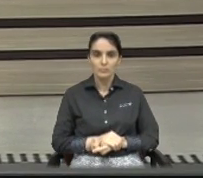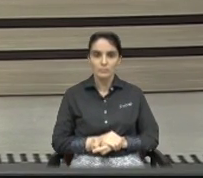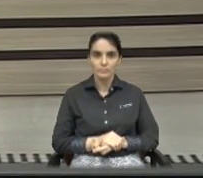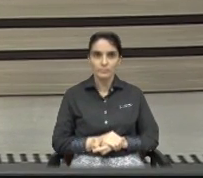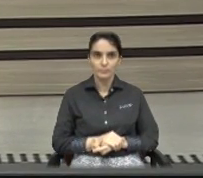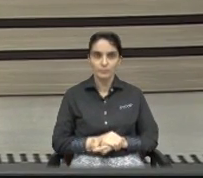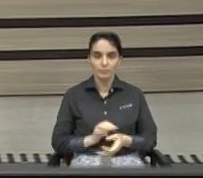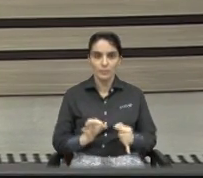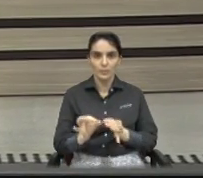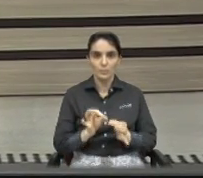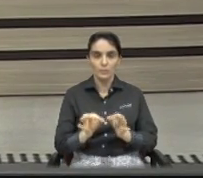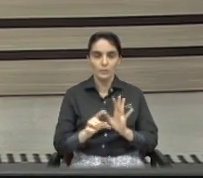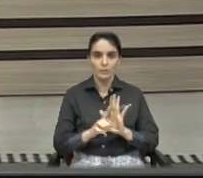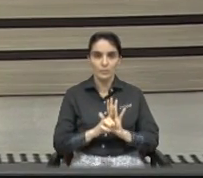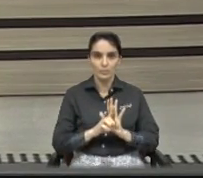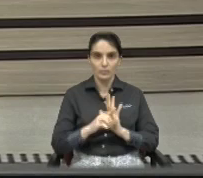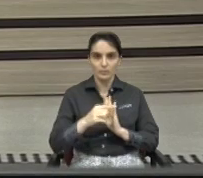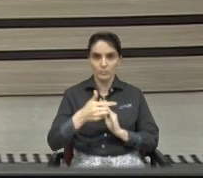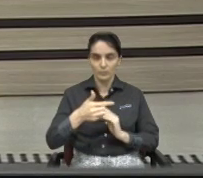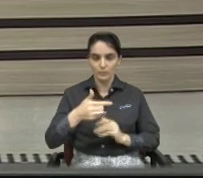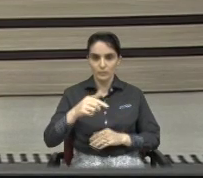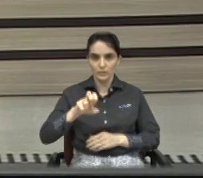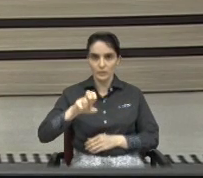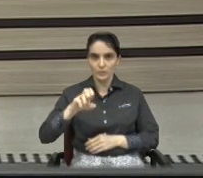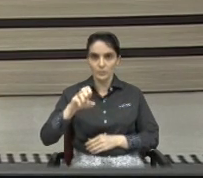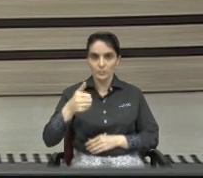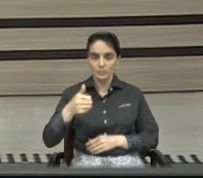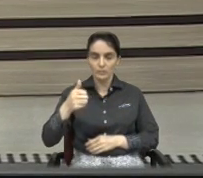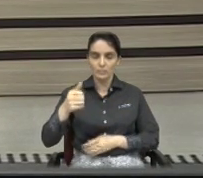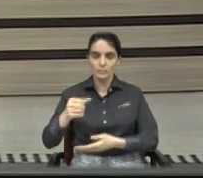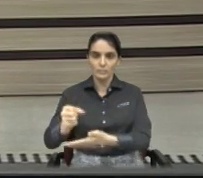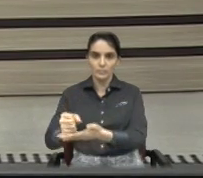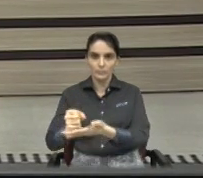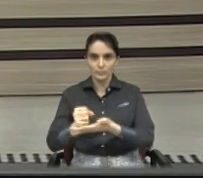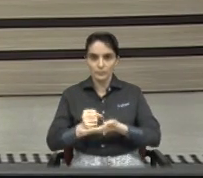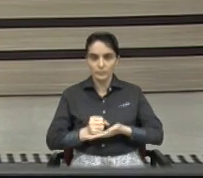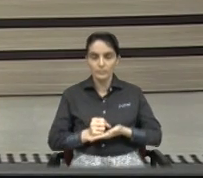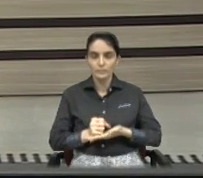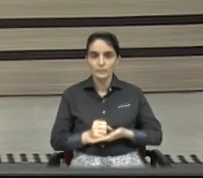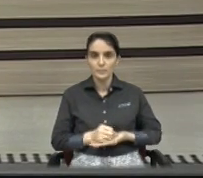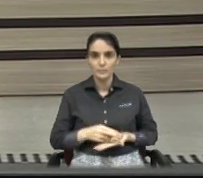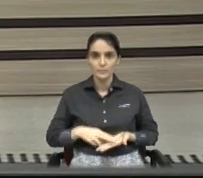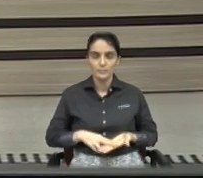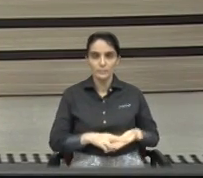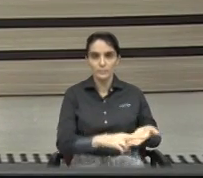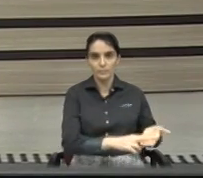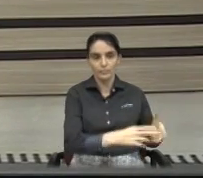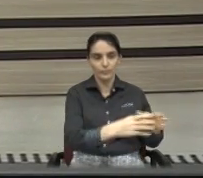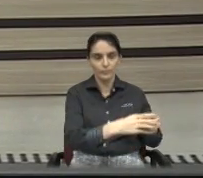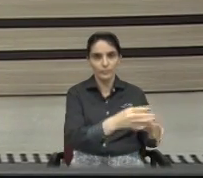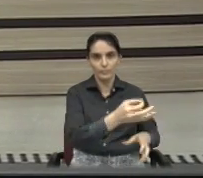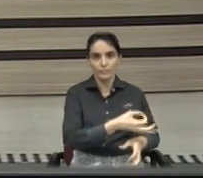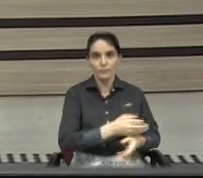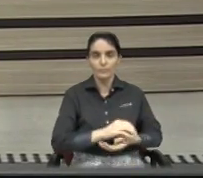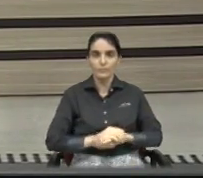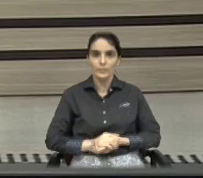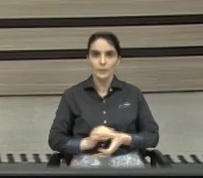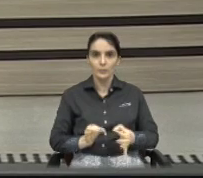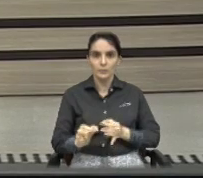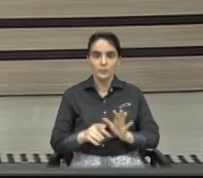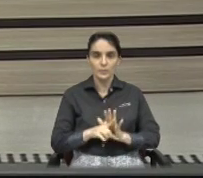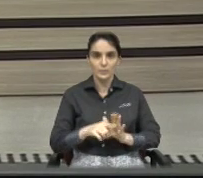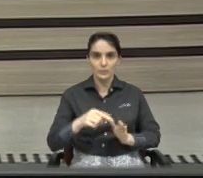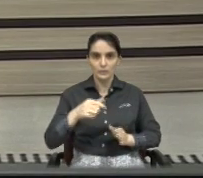O projeto de Lei 251 é recebido pela mesa e é encaminhado às comissões. Projeto de